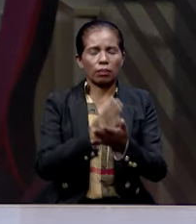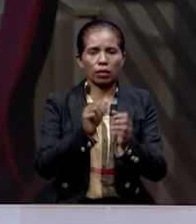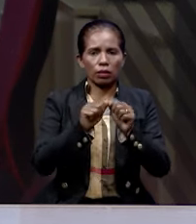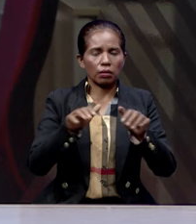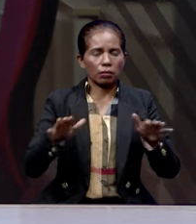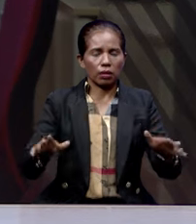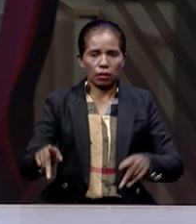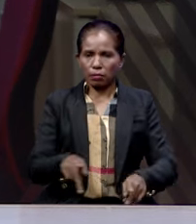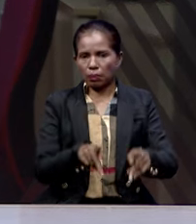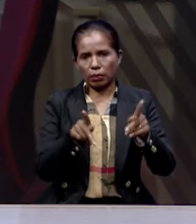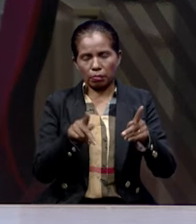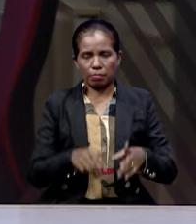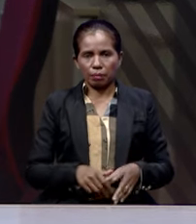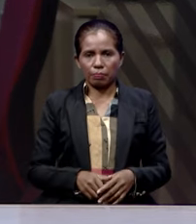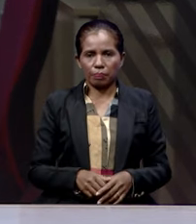administração pública.